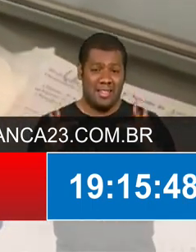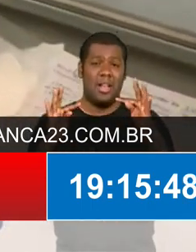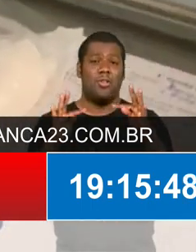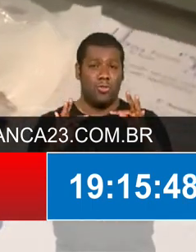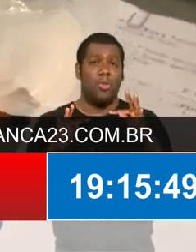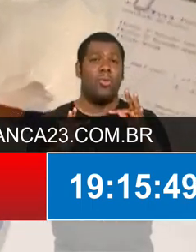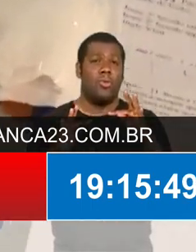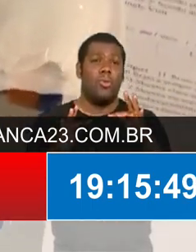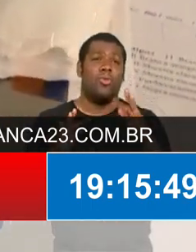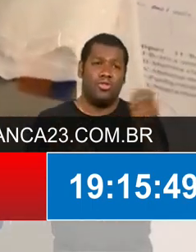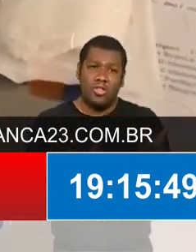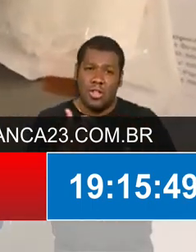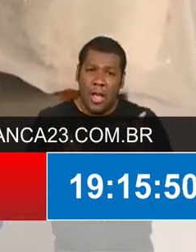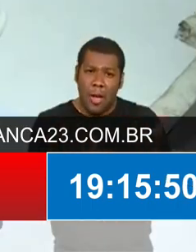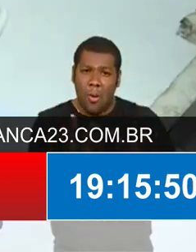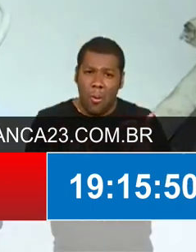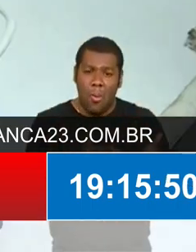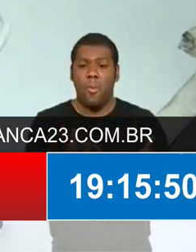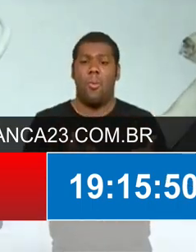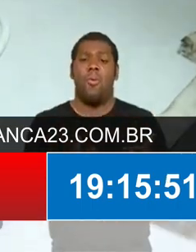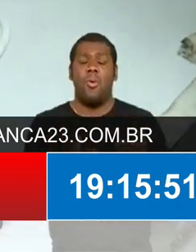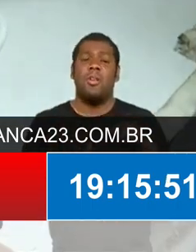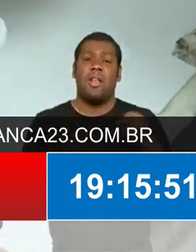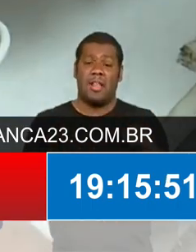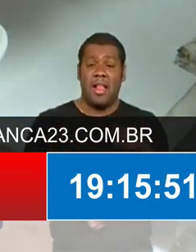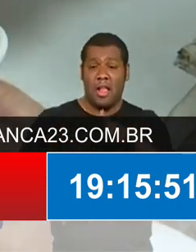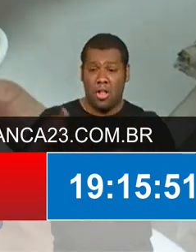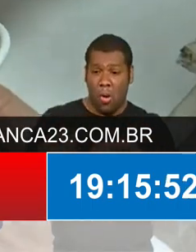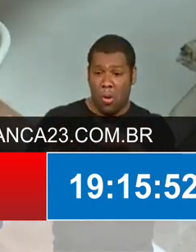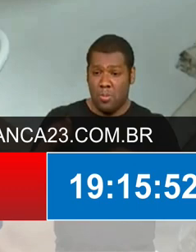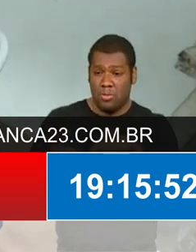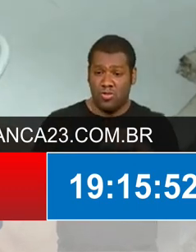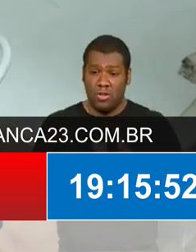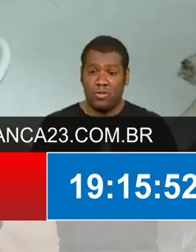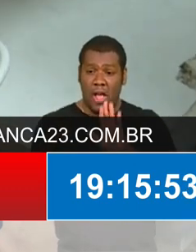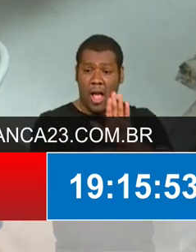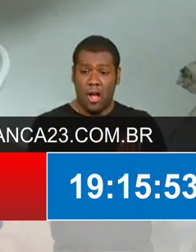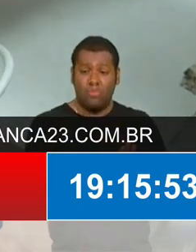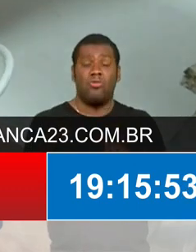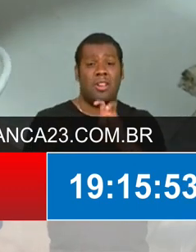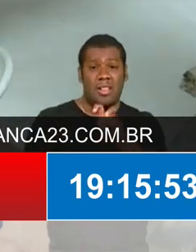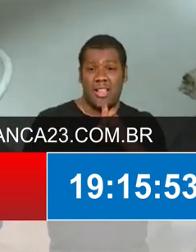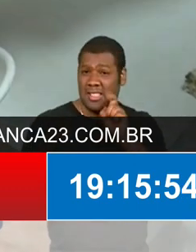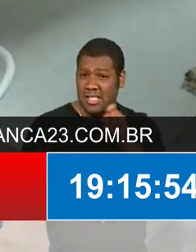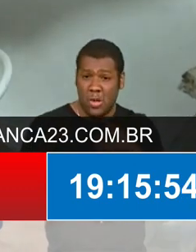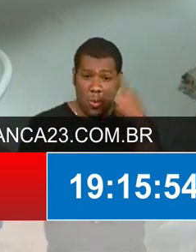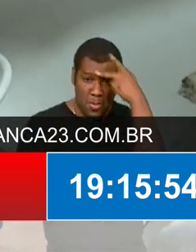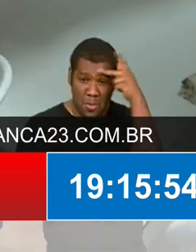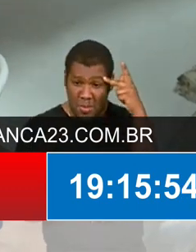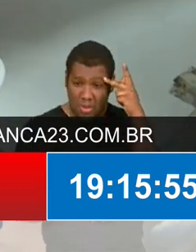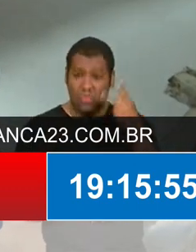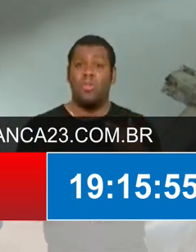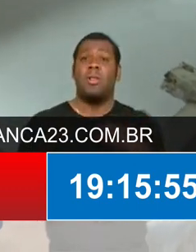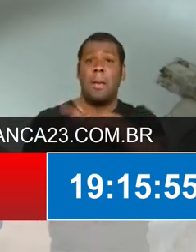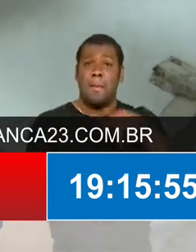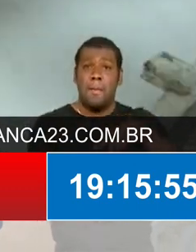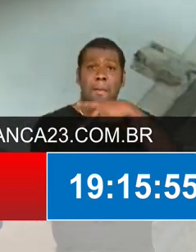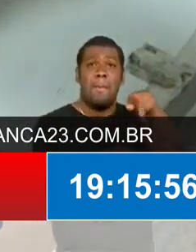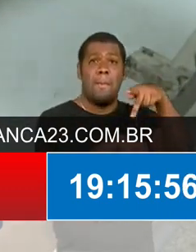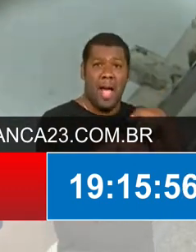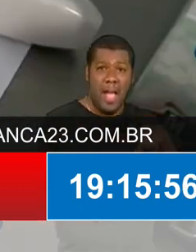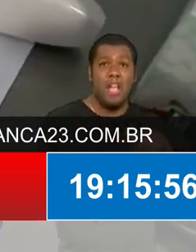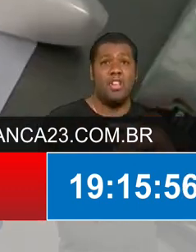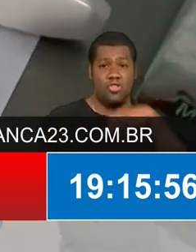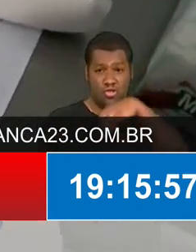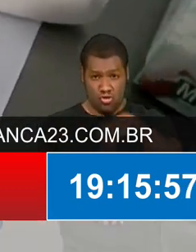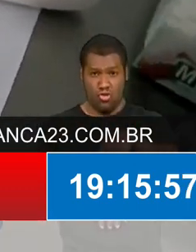o tratamento da terapia fotodinâmica. Este aparelho já tratou mais de 5 mil lesões e está presente em 9 países da América